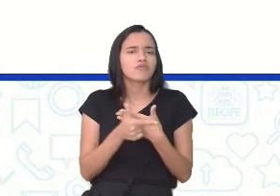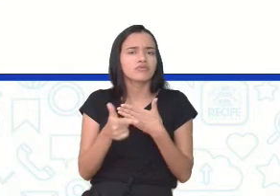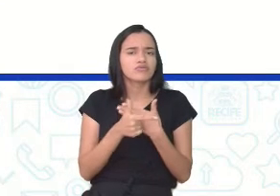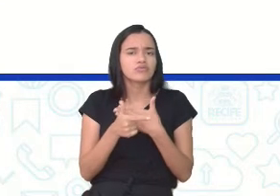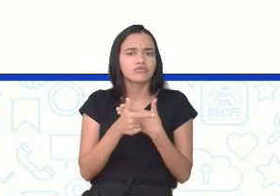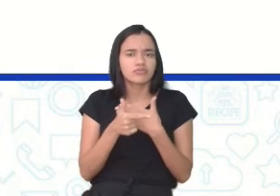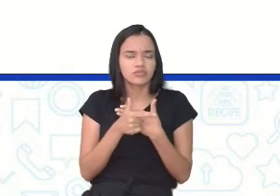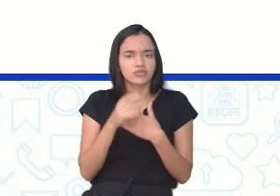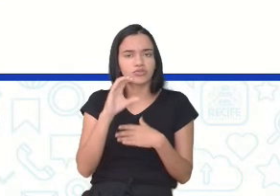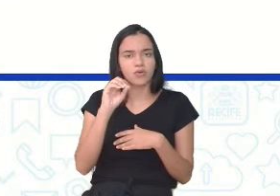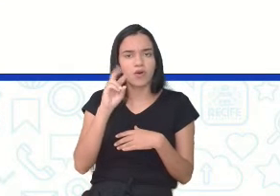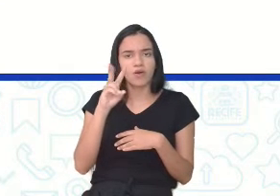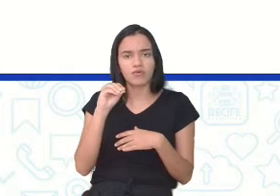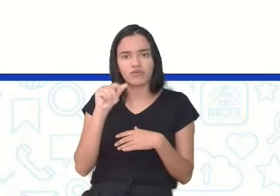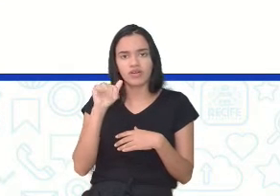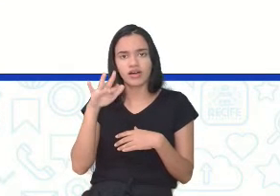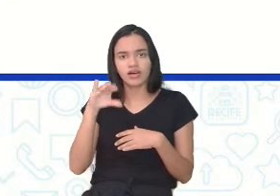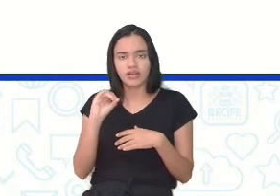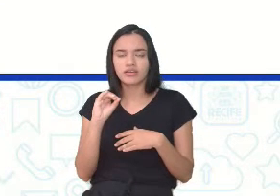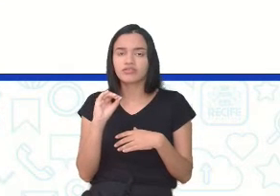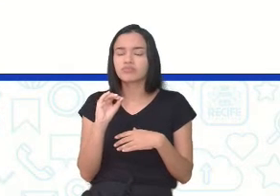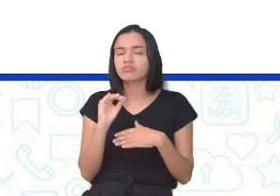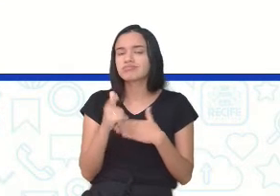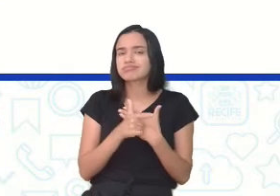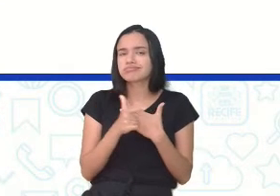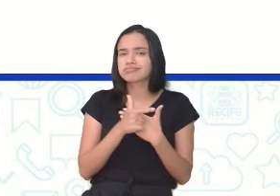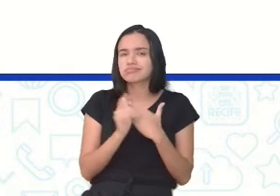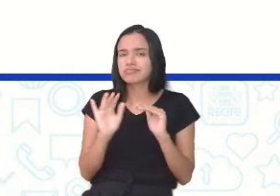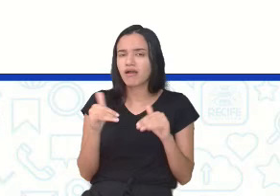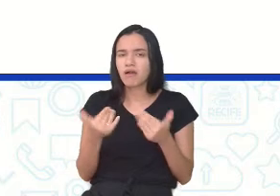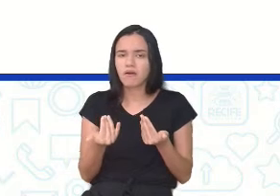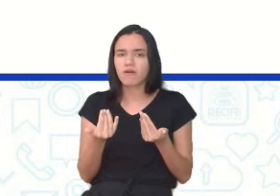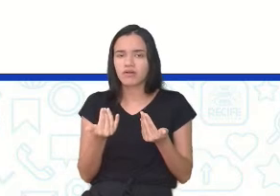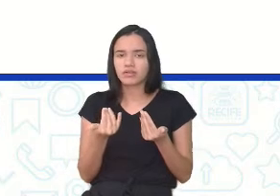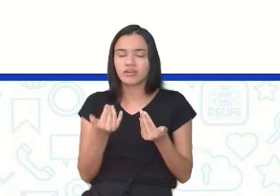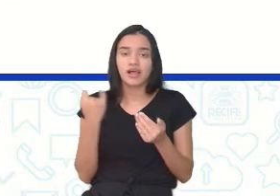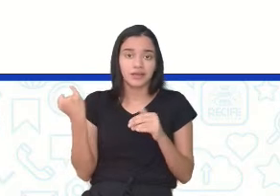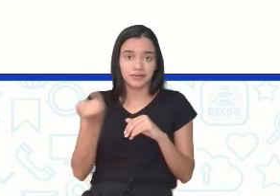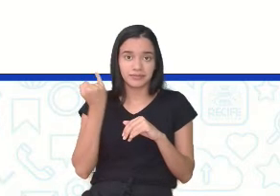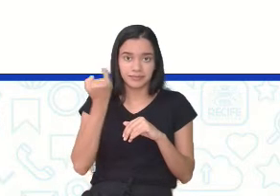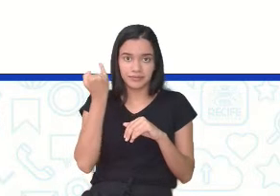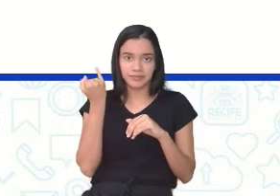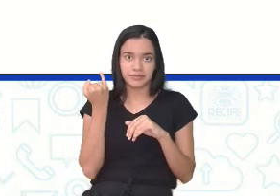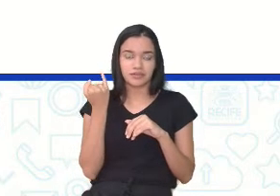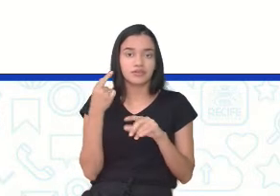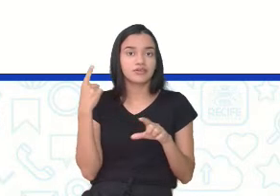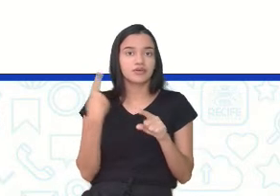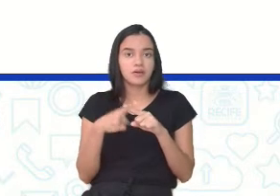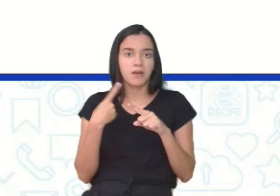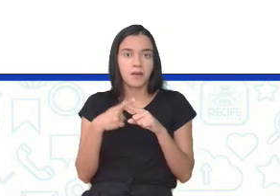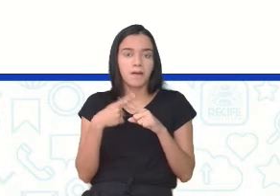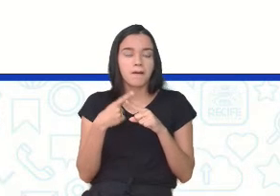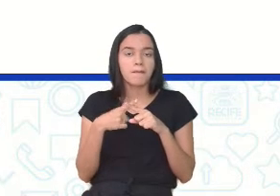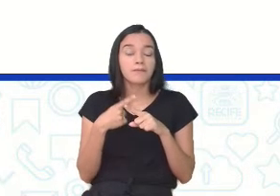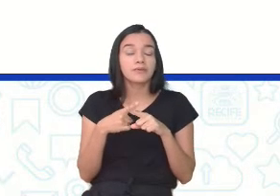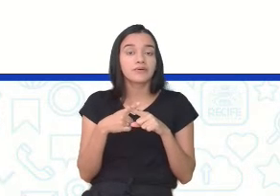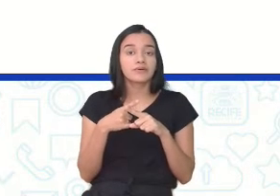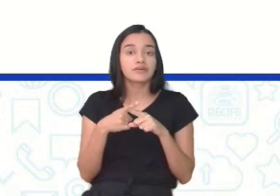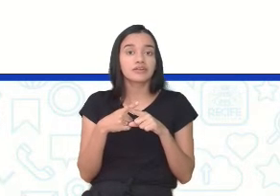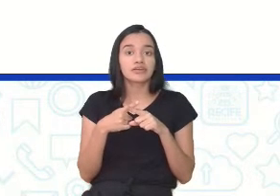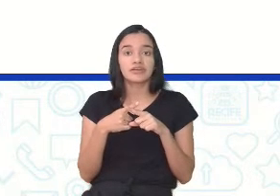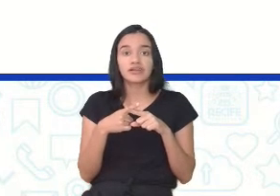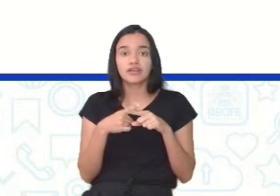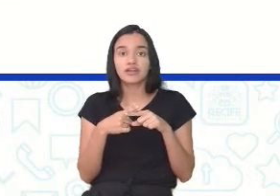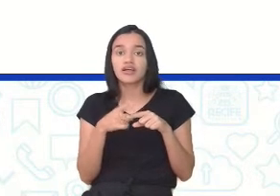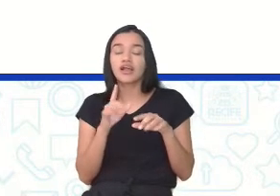dos ovários em si? Né? Que função o ovário? Por que o ovário ele torna-se tão importante? Porque é lá no ovário onde